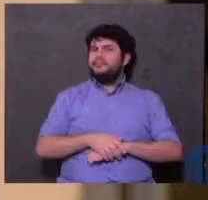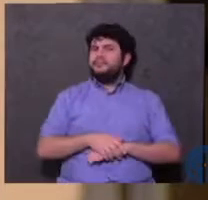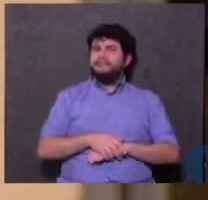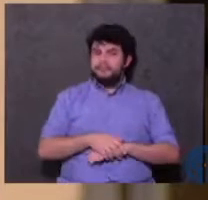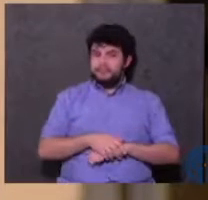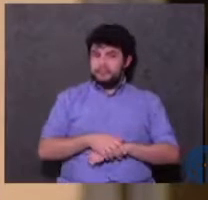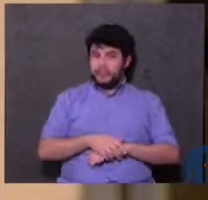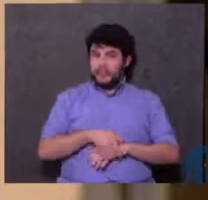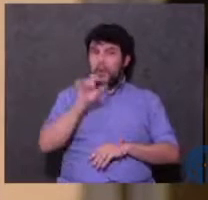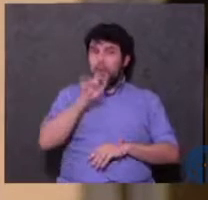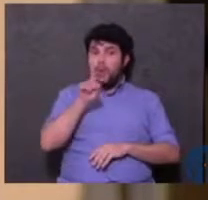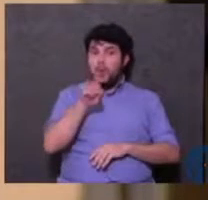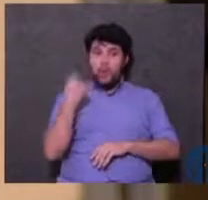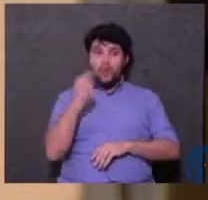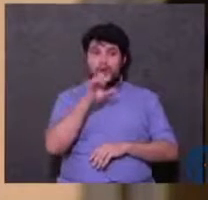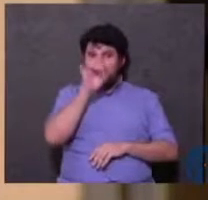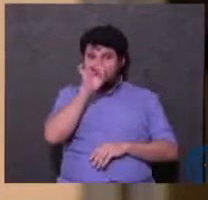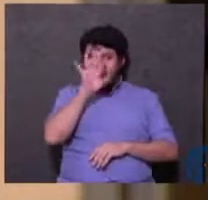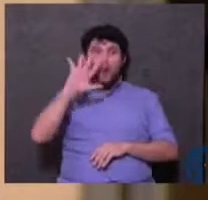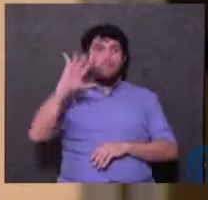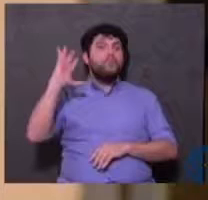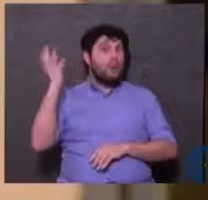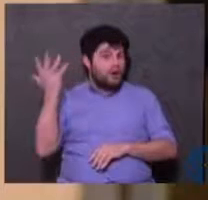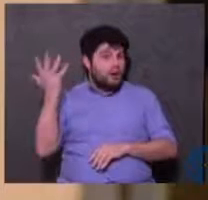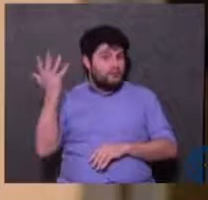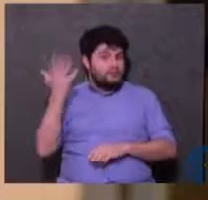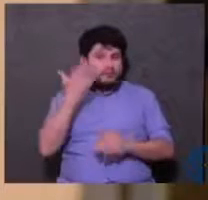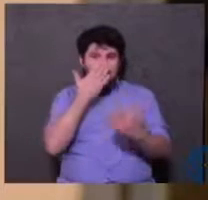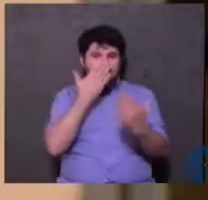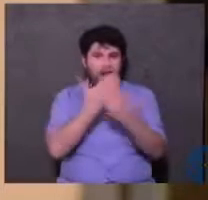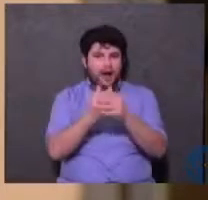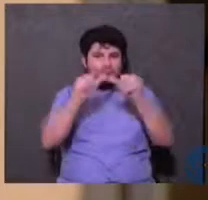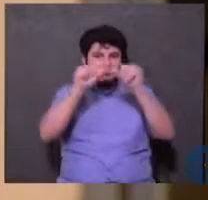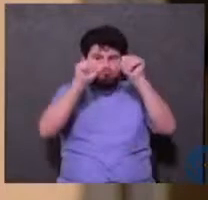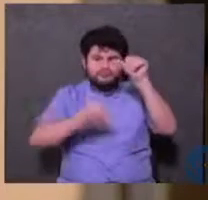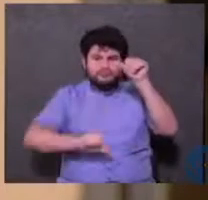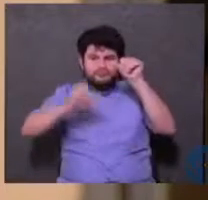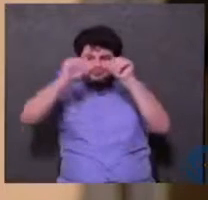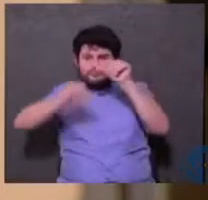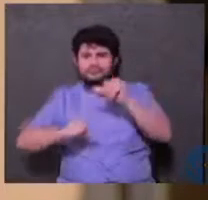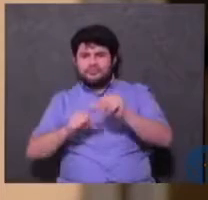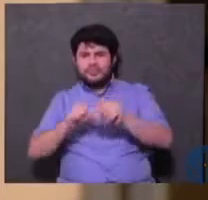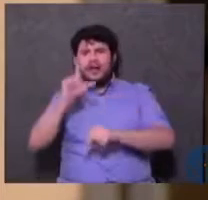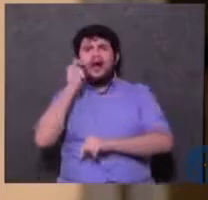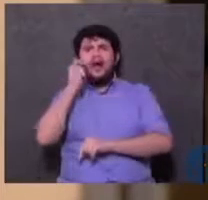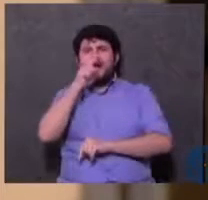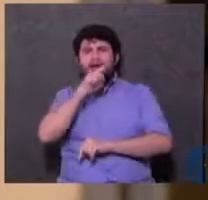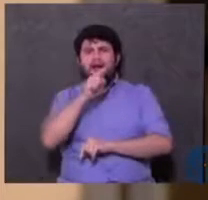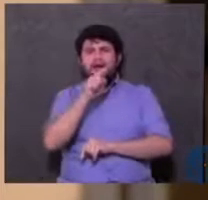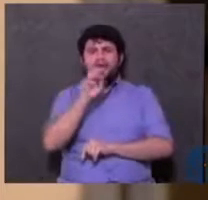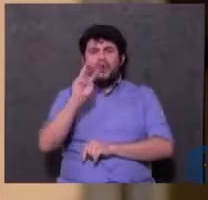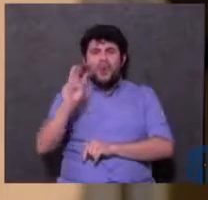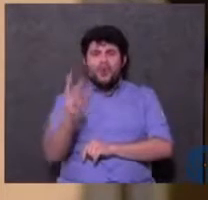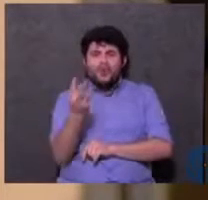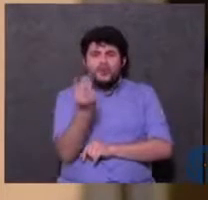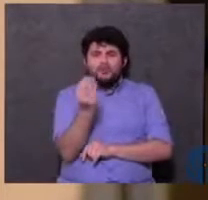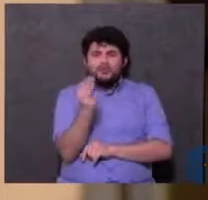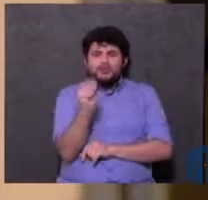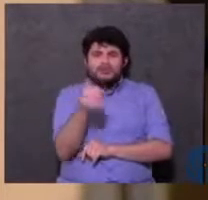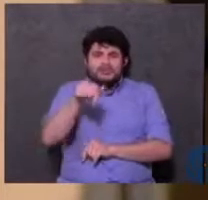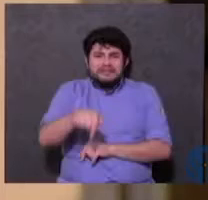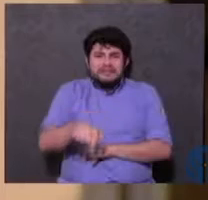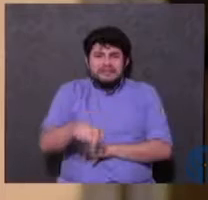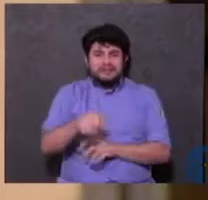Também podemos ficar espantados diante das palavras e atitudes dos pequenos pastorinhos,